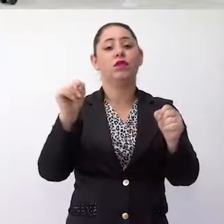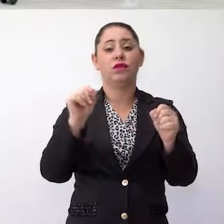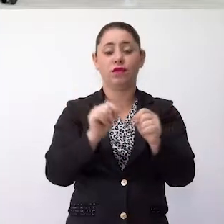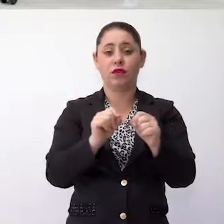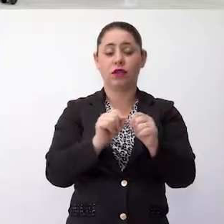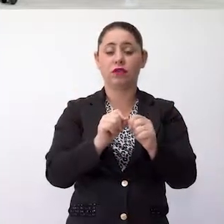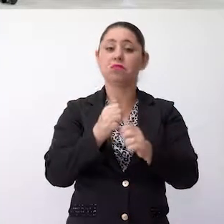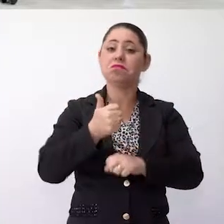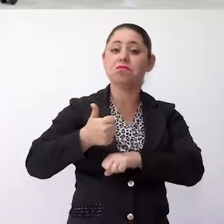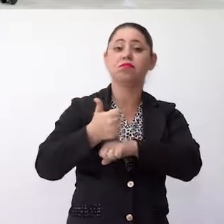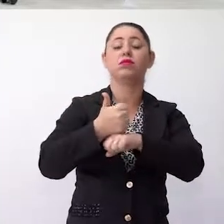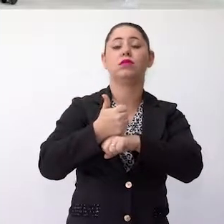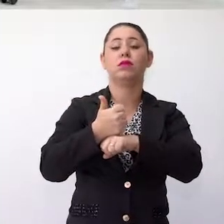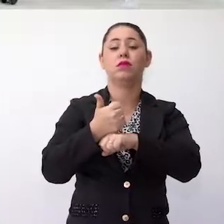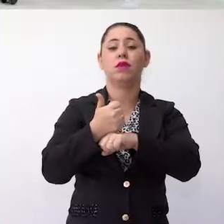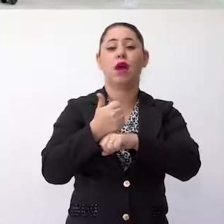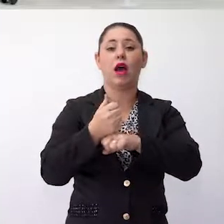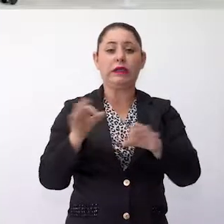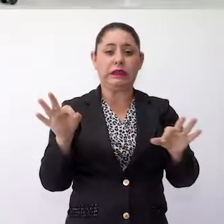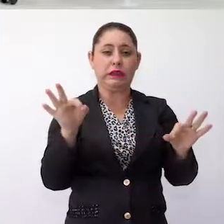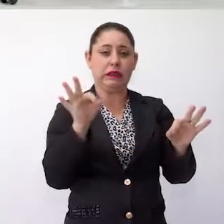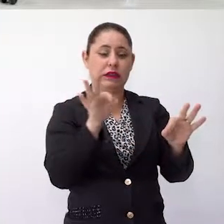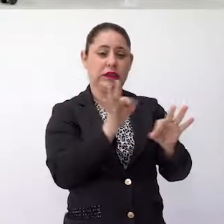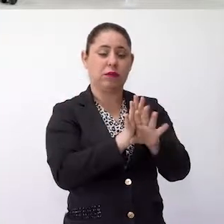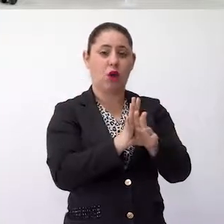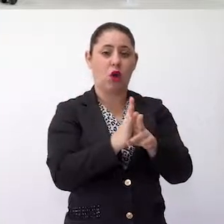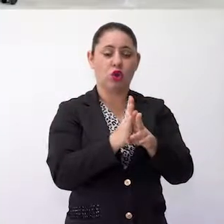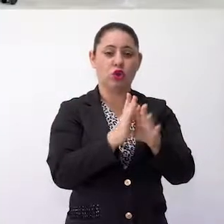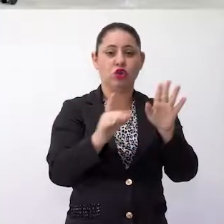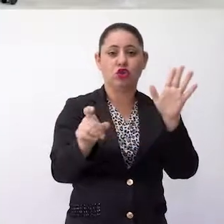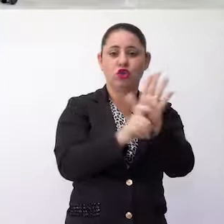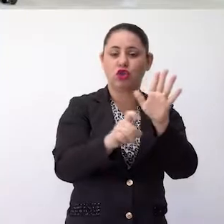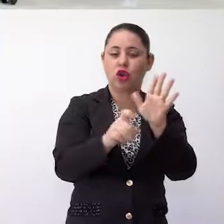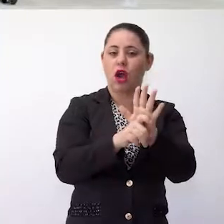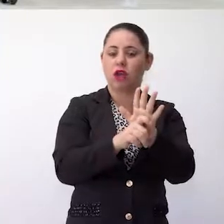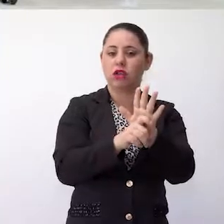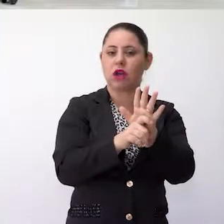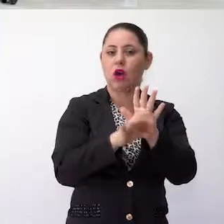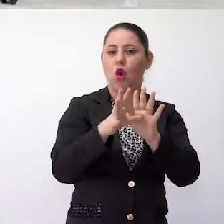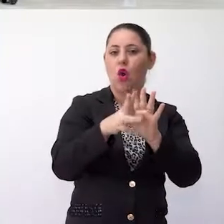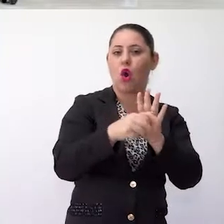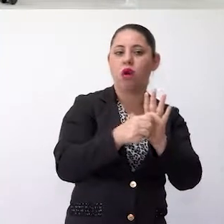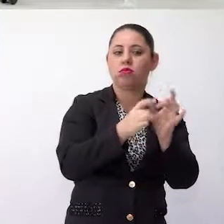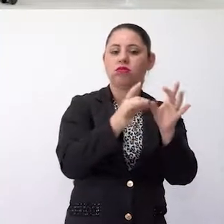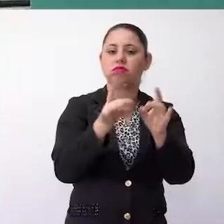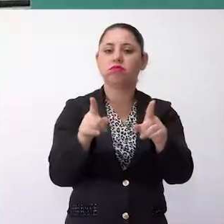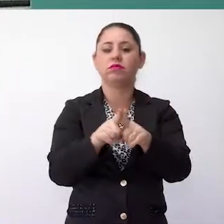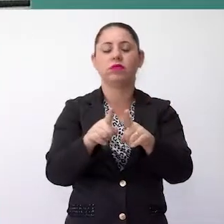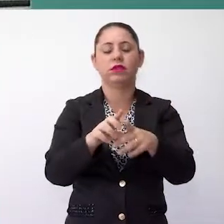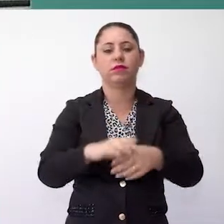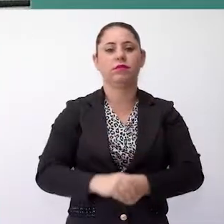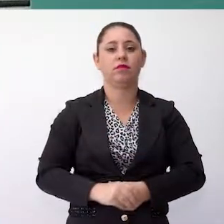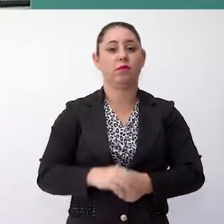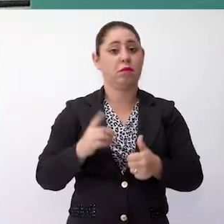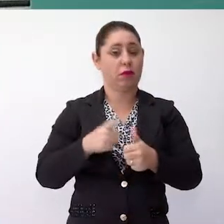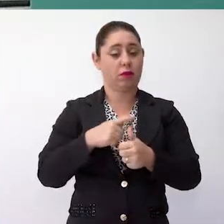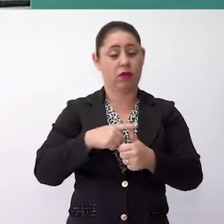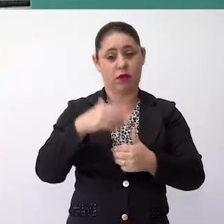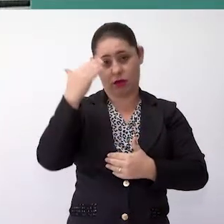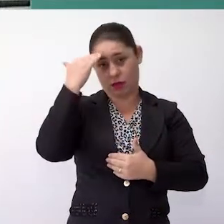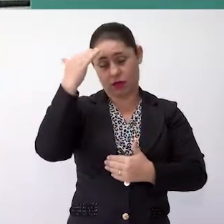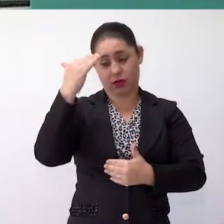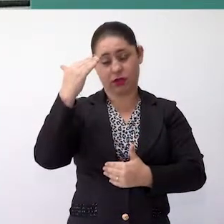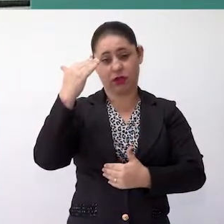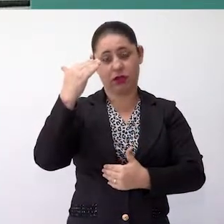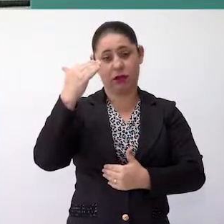positivo para o combate, principalmente às drogas e os contrabandos. Em primeiro lugar, dizer que é um prazer estar aqui,